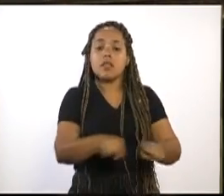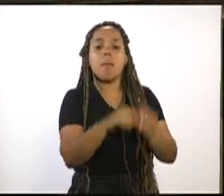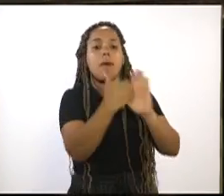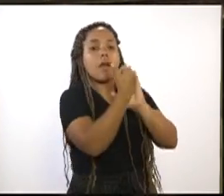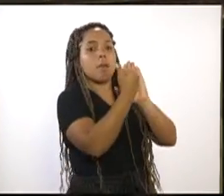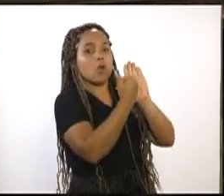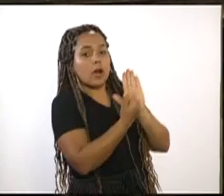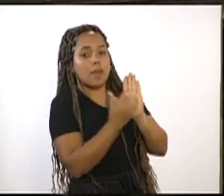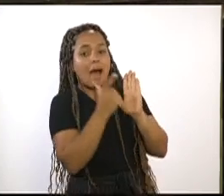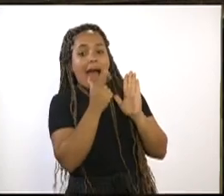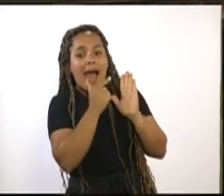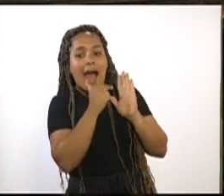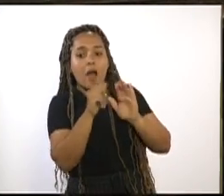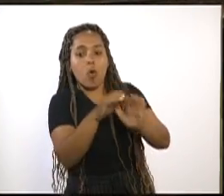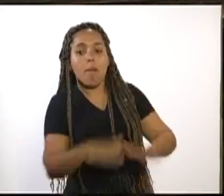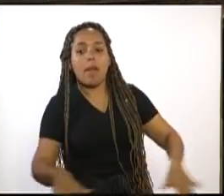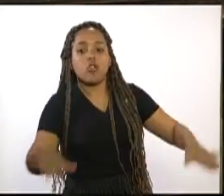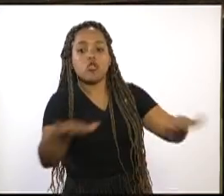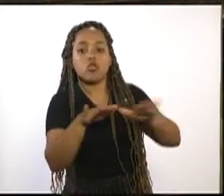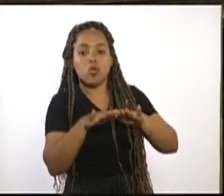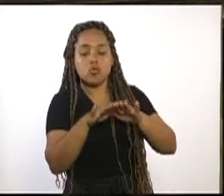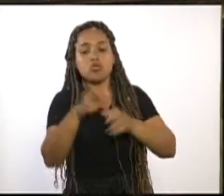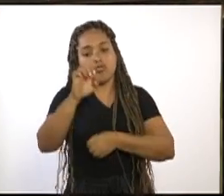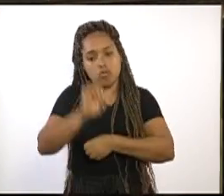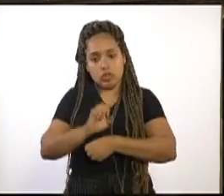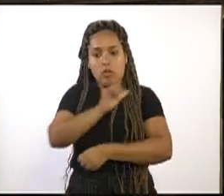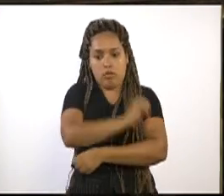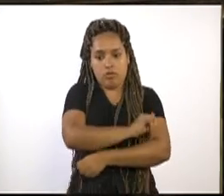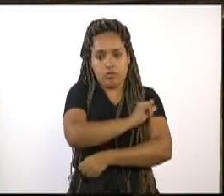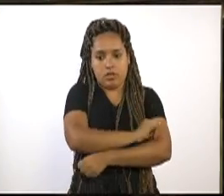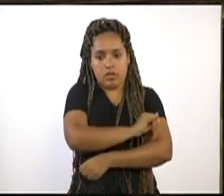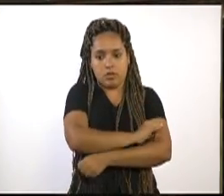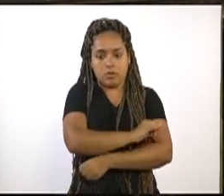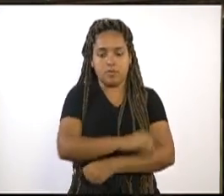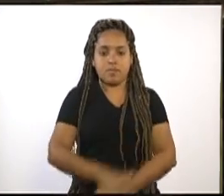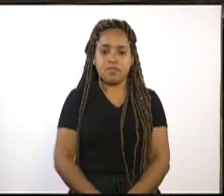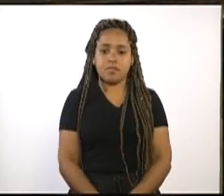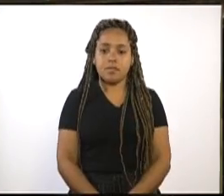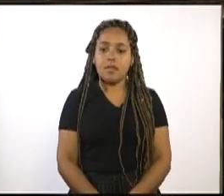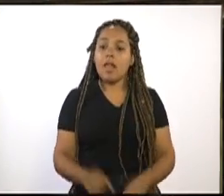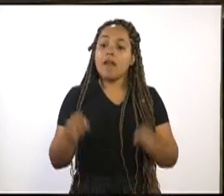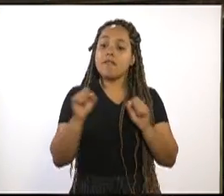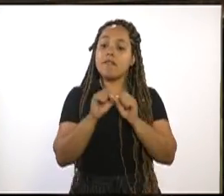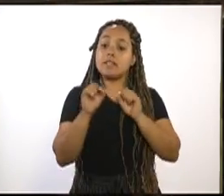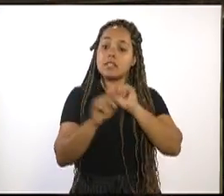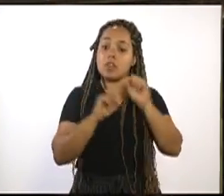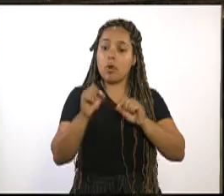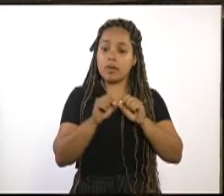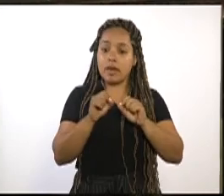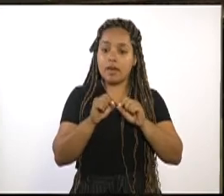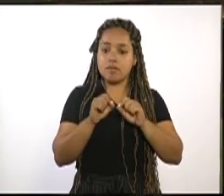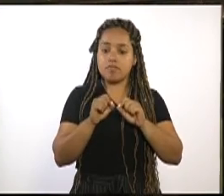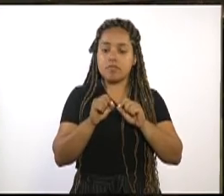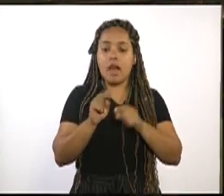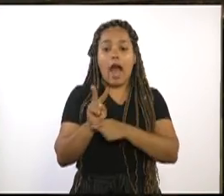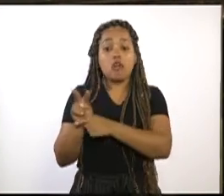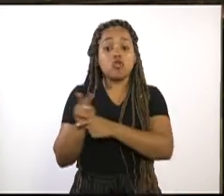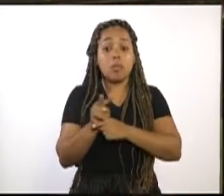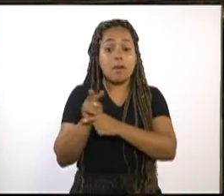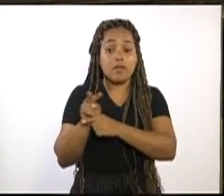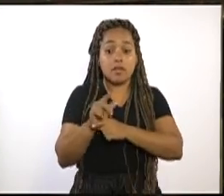para Todos, no estado do Rio de Janeiro, onde fazia a supervisão do trabalho técnico-social.